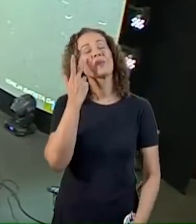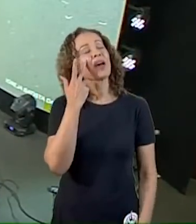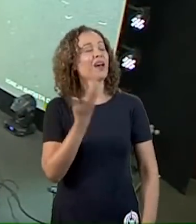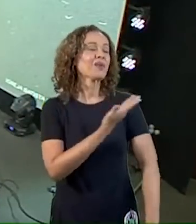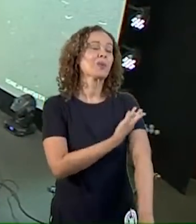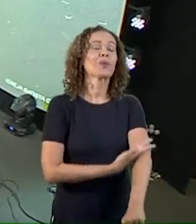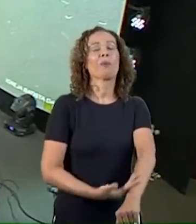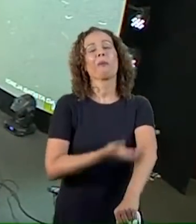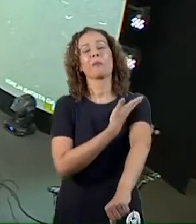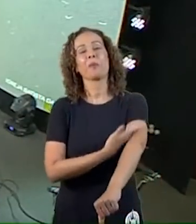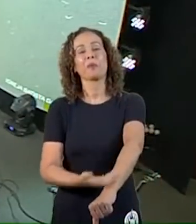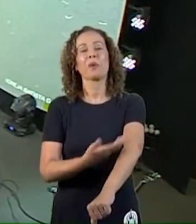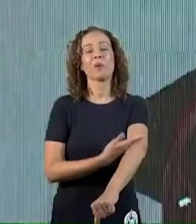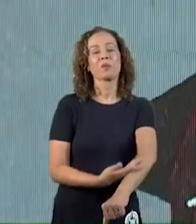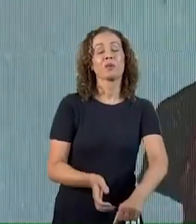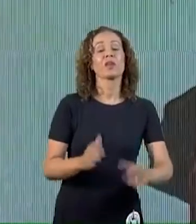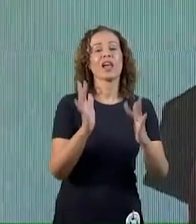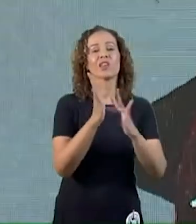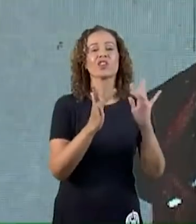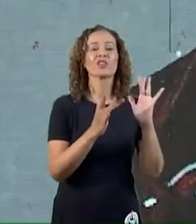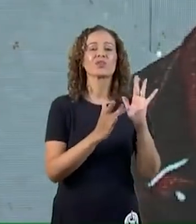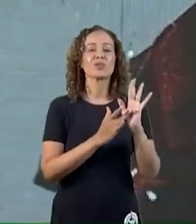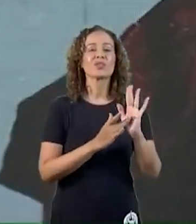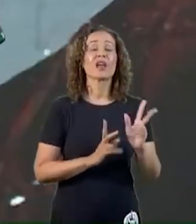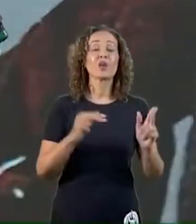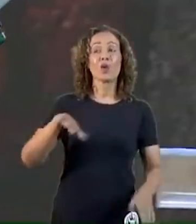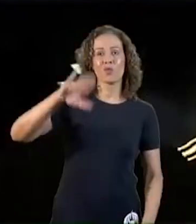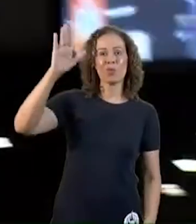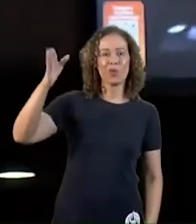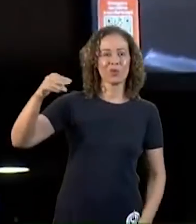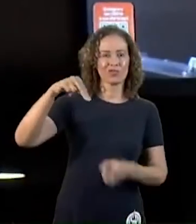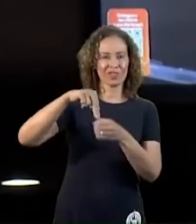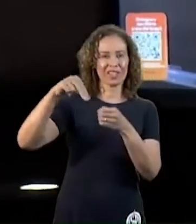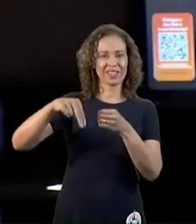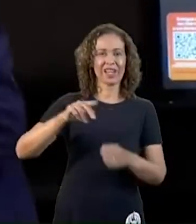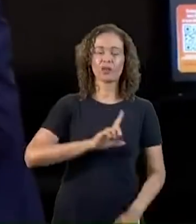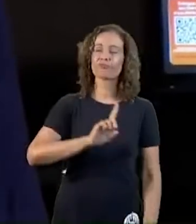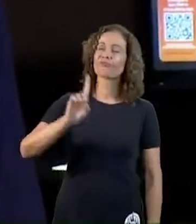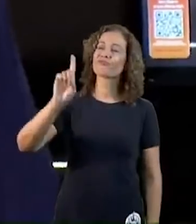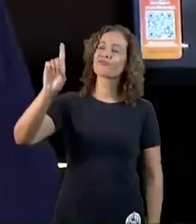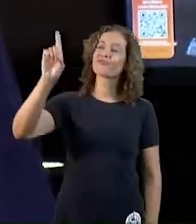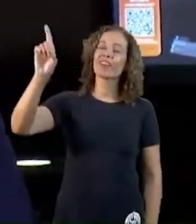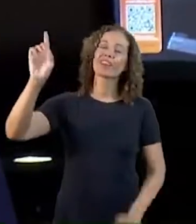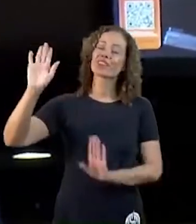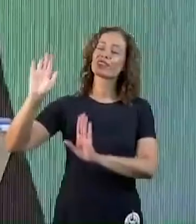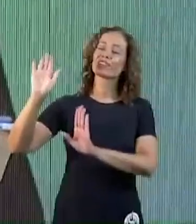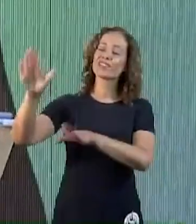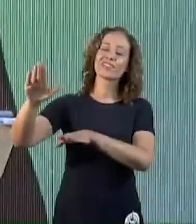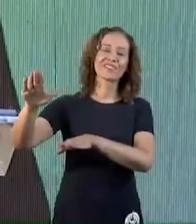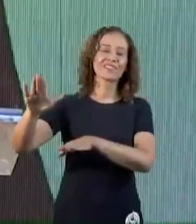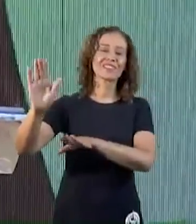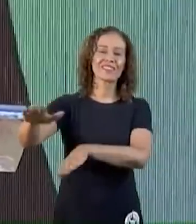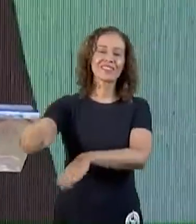pouquinho em pouquinho empurrando ele para cima de um precipício e jogando ele para fora da nossa vida. Empurrando ele para longe. Olha